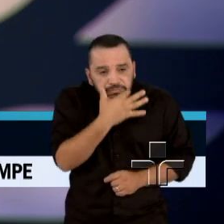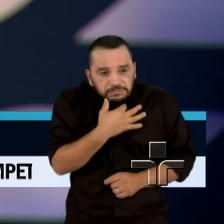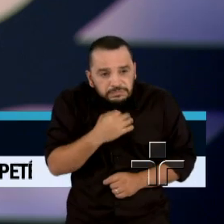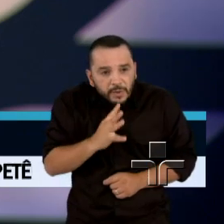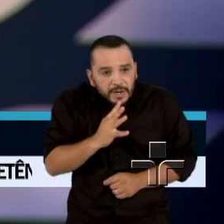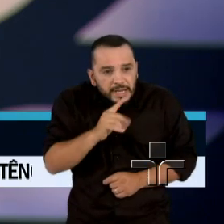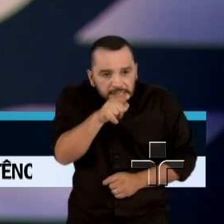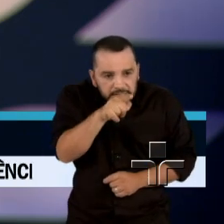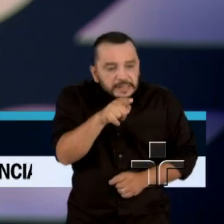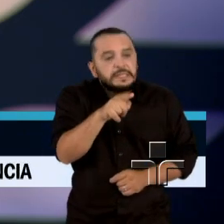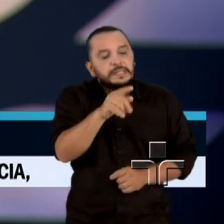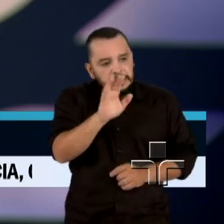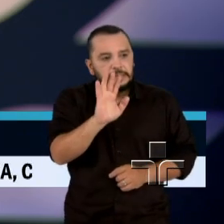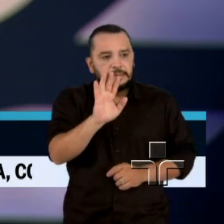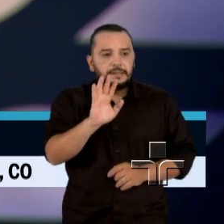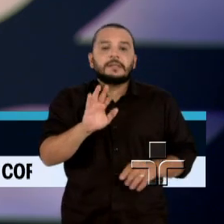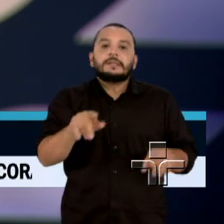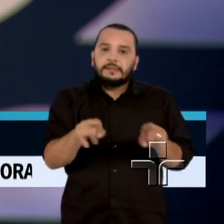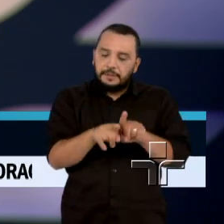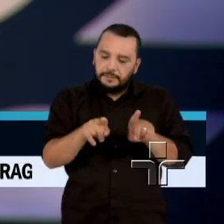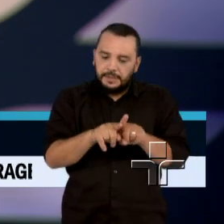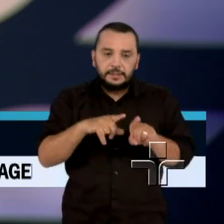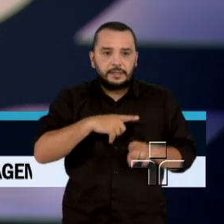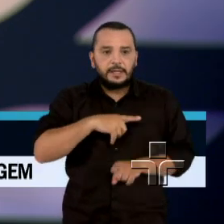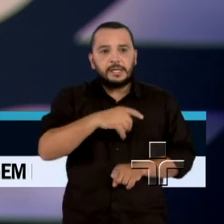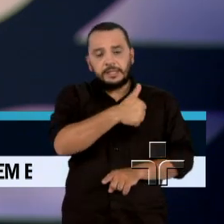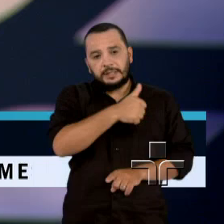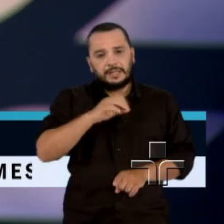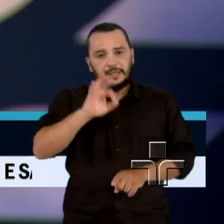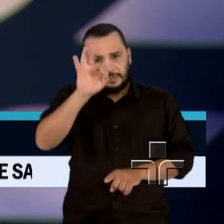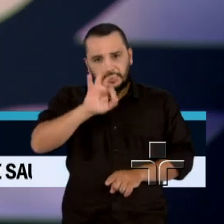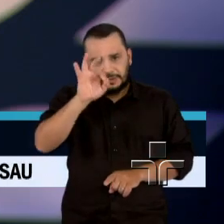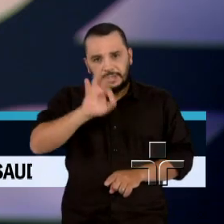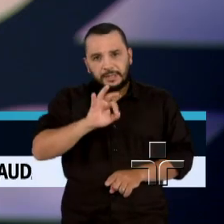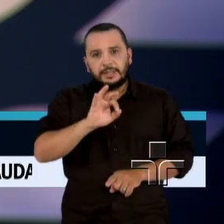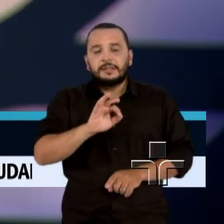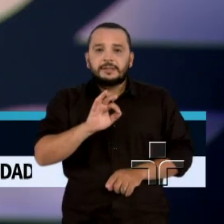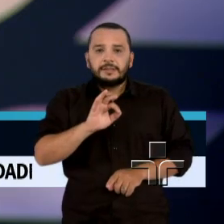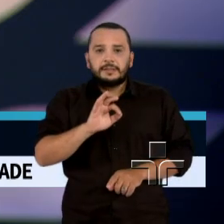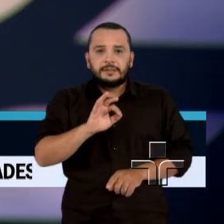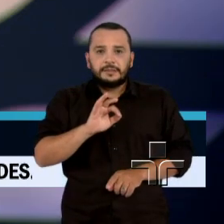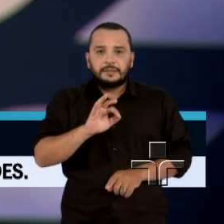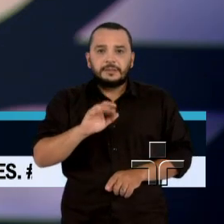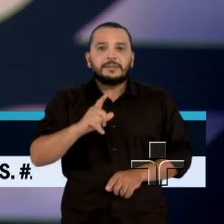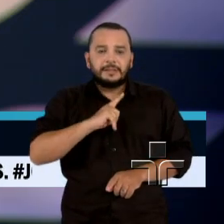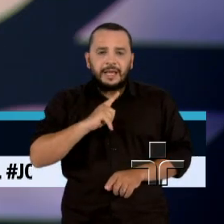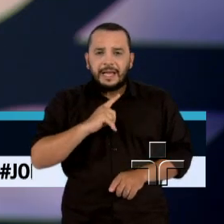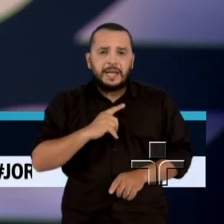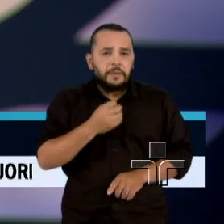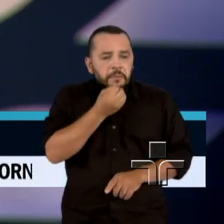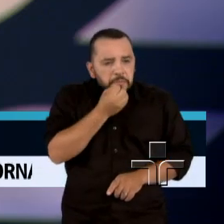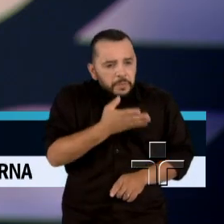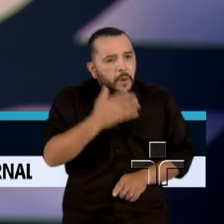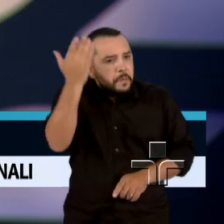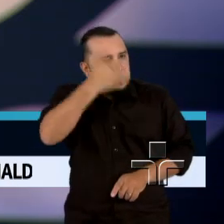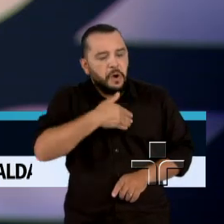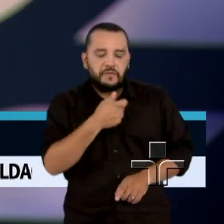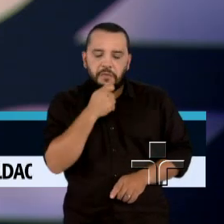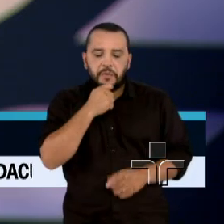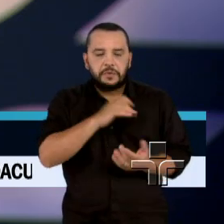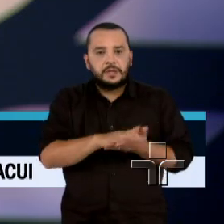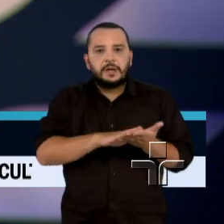não faz, mesmo sendo 100%, não traz uma eficácia dessa prova. Por